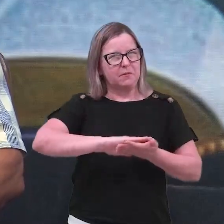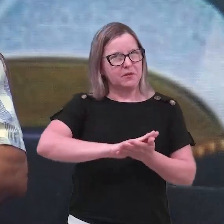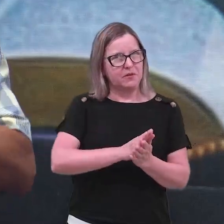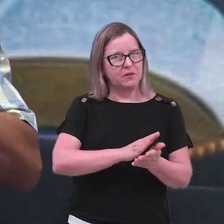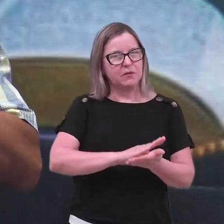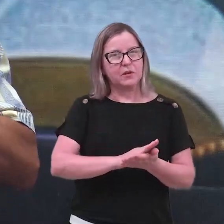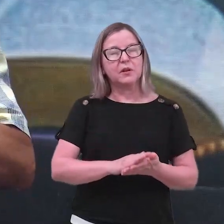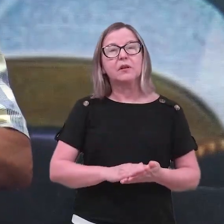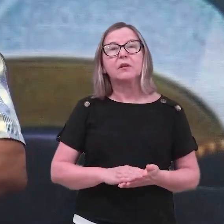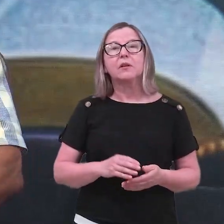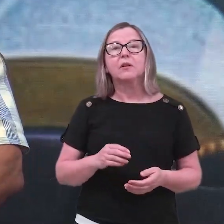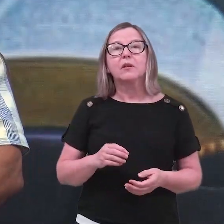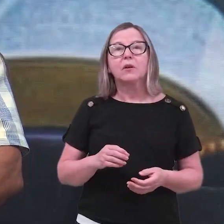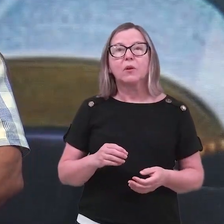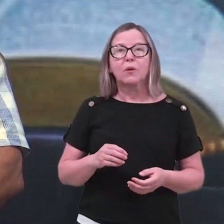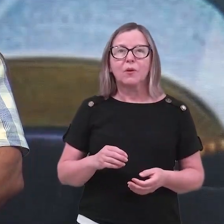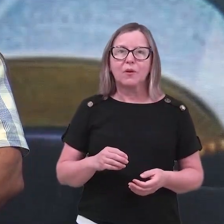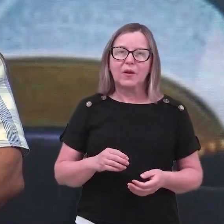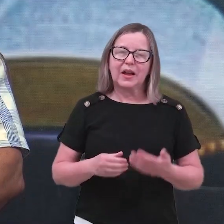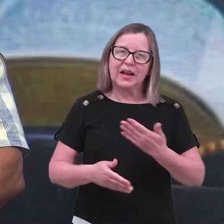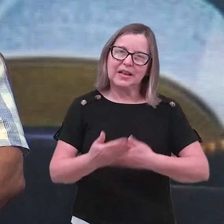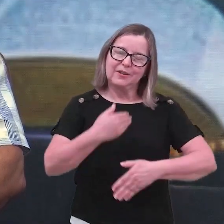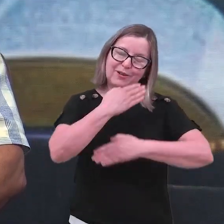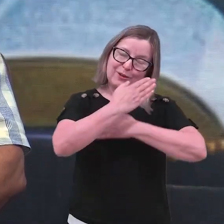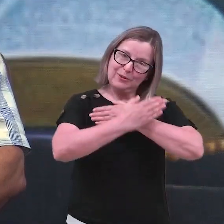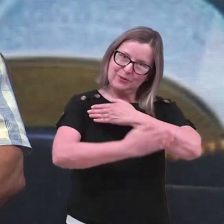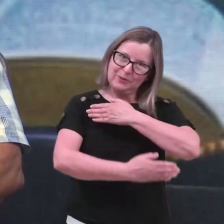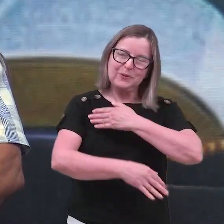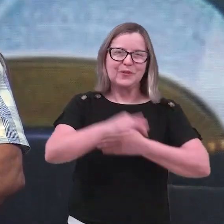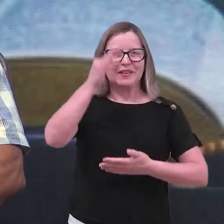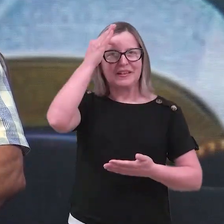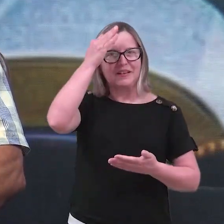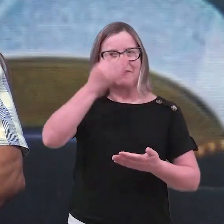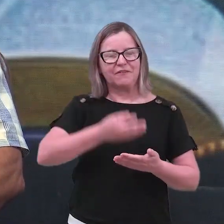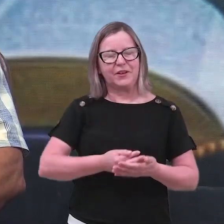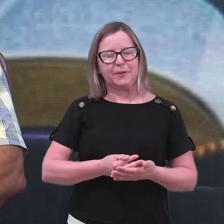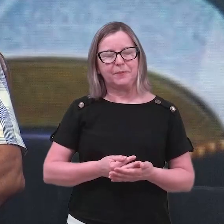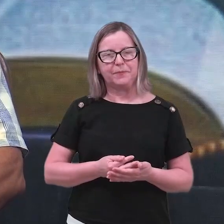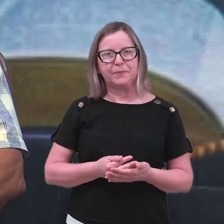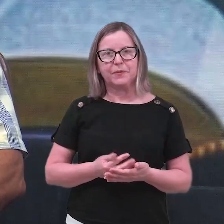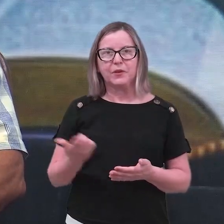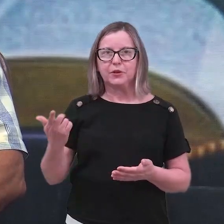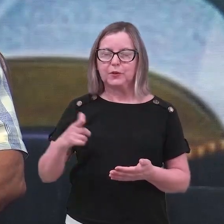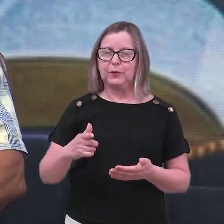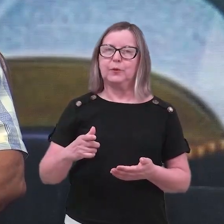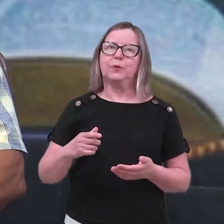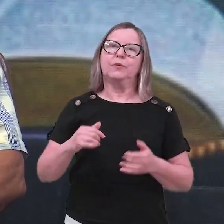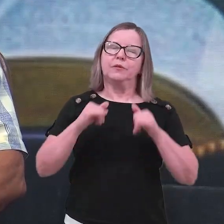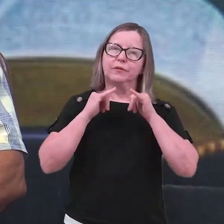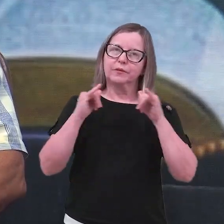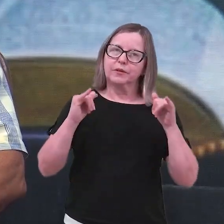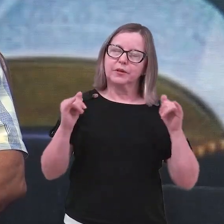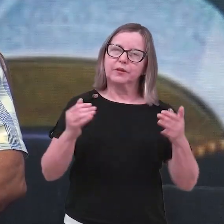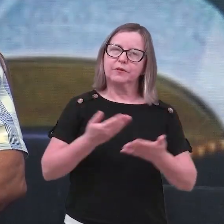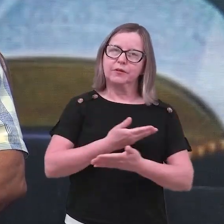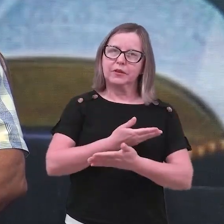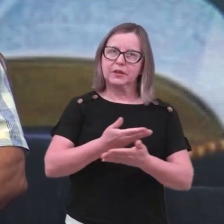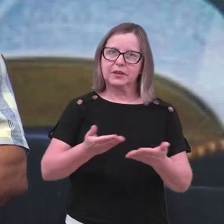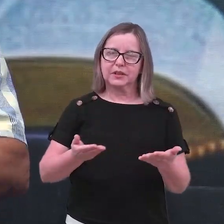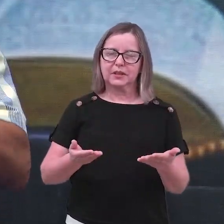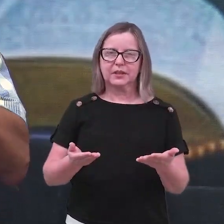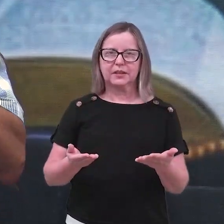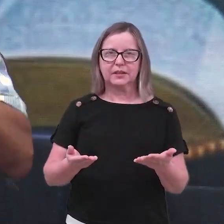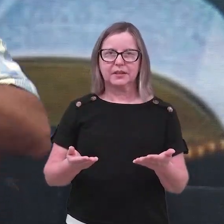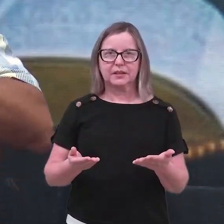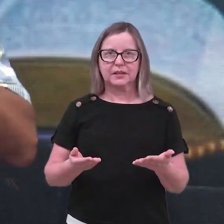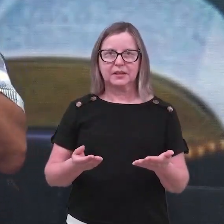apagar isso com o escudo da fé. E eu volto a dizer para vocês o que eu disse da vez passada,